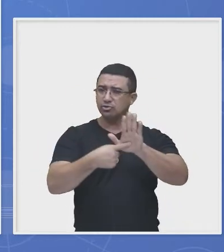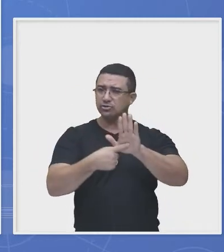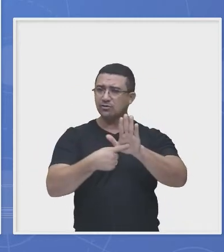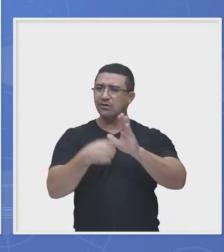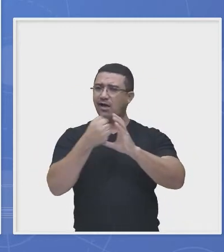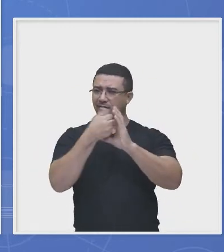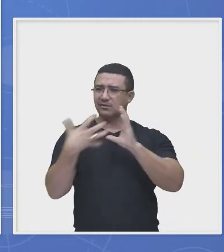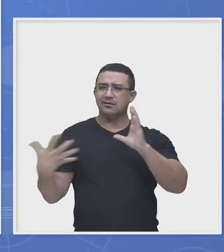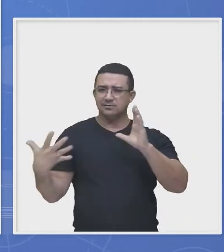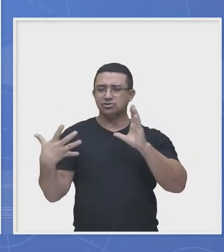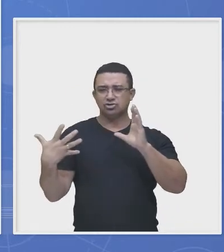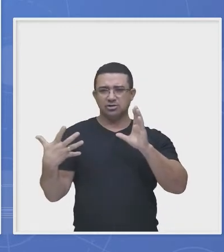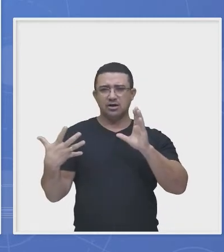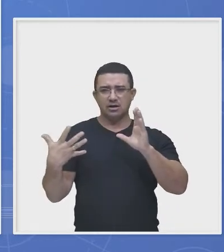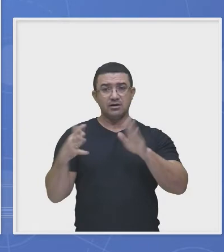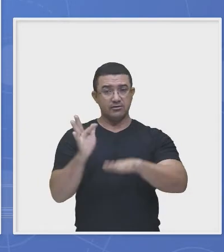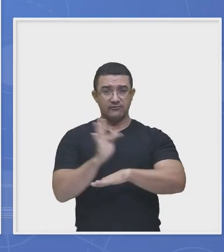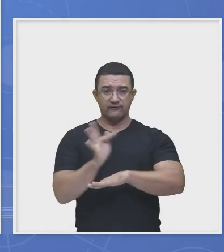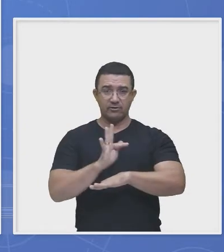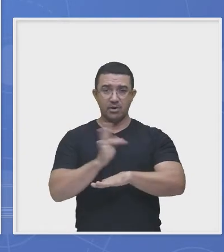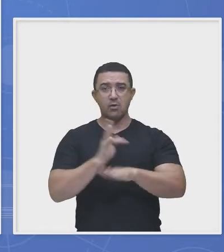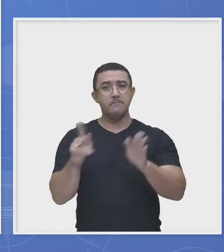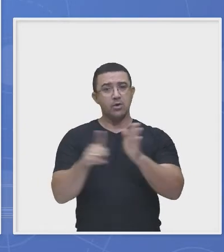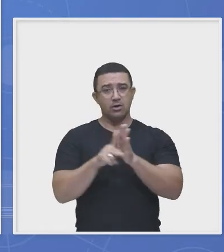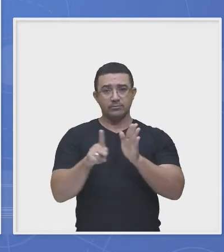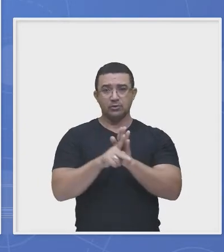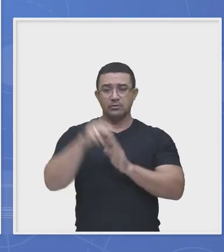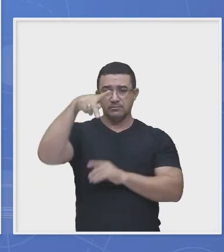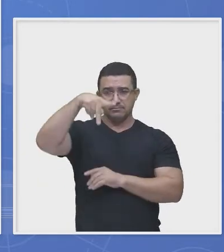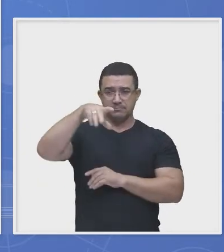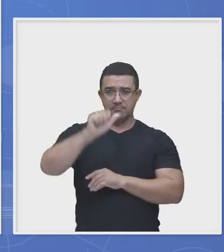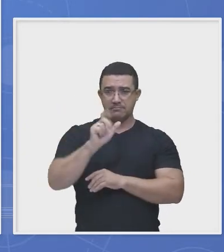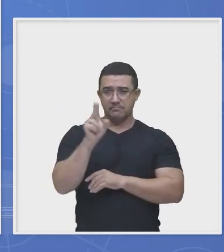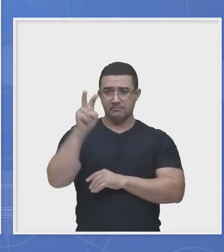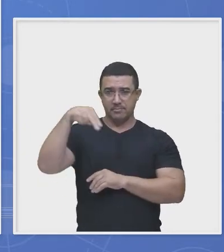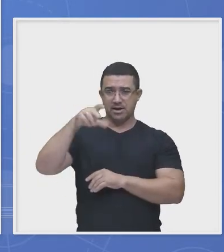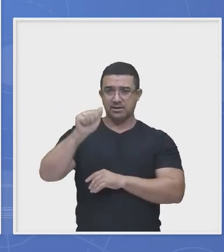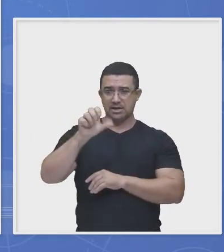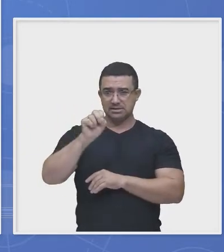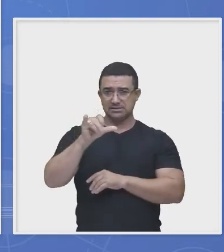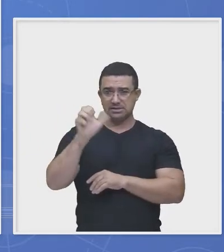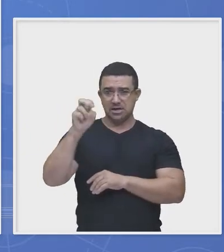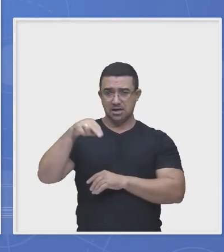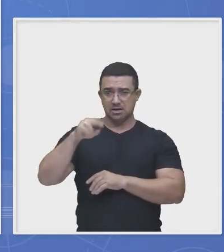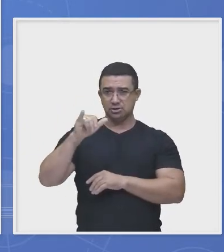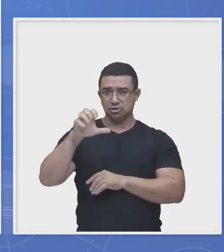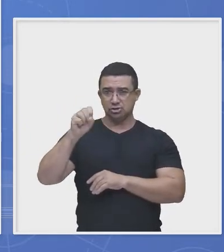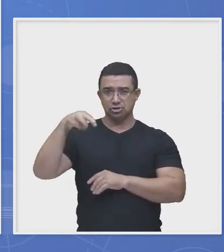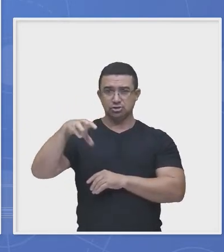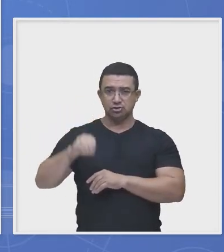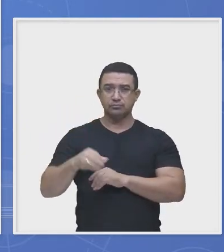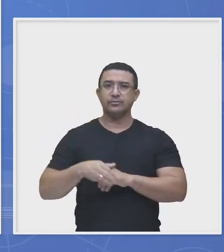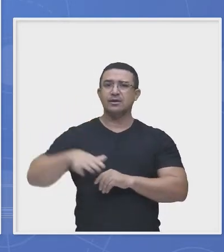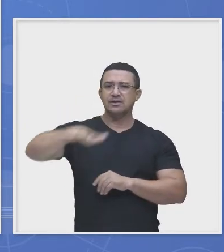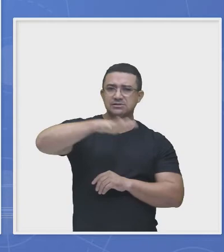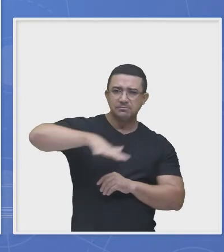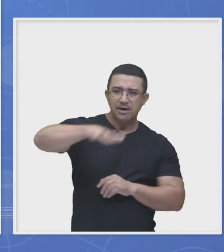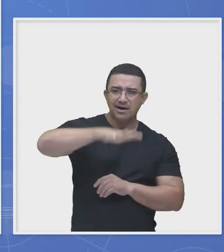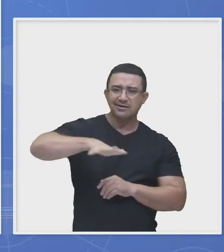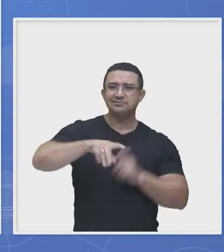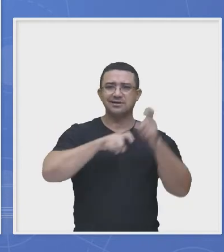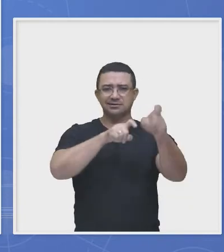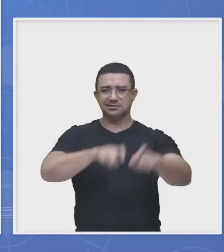do parnasianismo e simbolismo, como eu já comentei, e essa figura é até do Augusto dos Anjos. Espaços das narrativas saem dos grandes